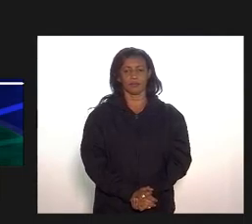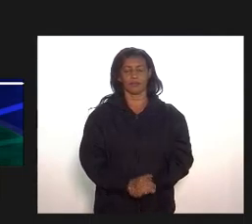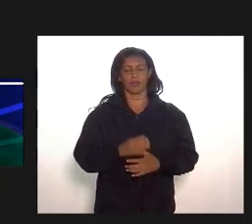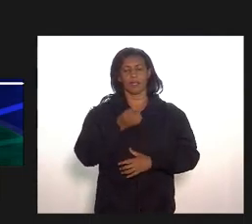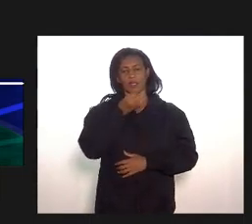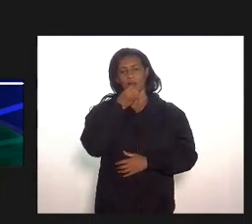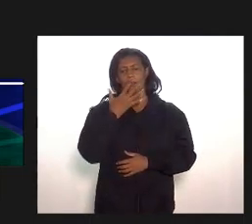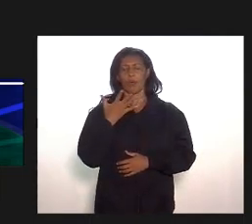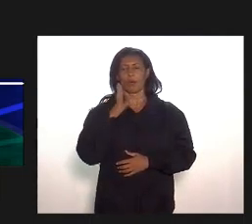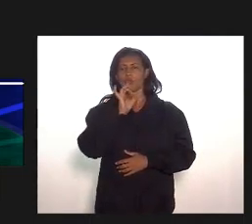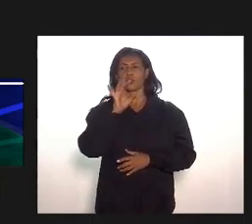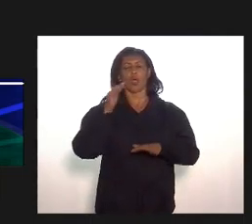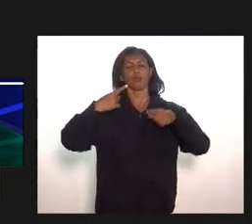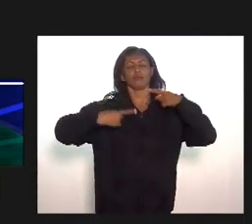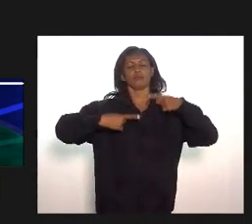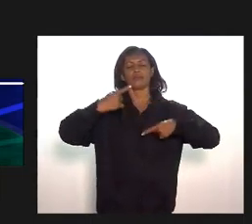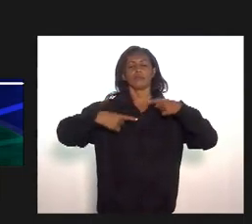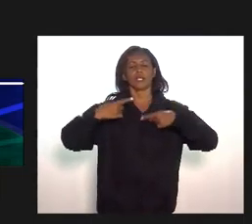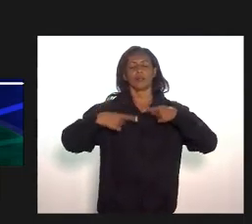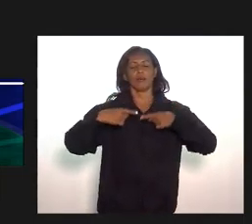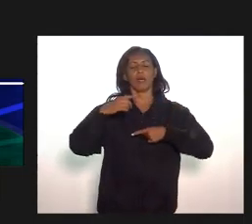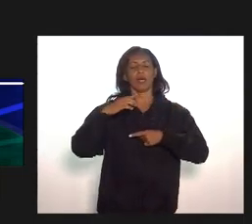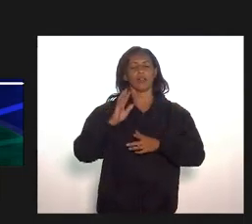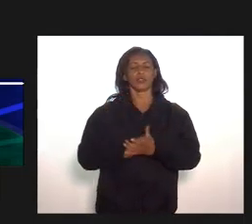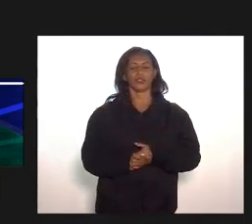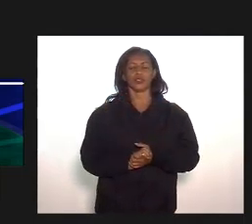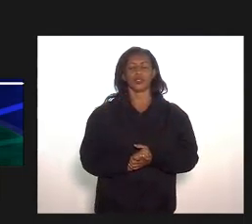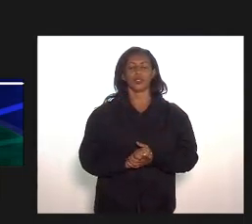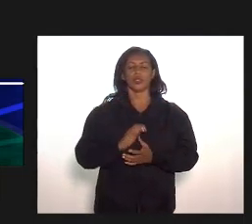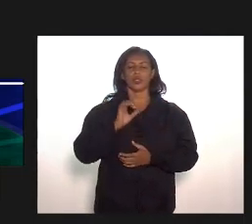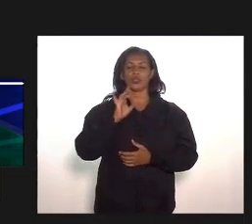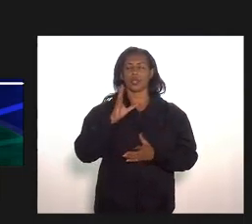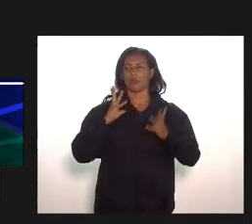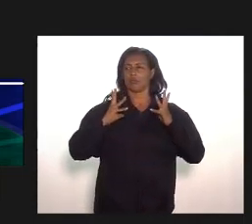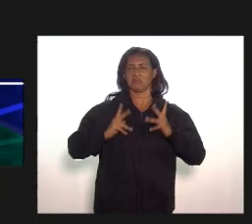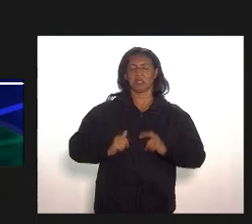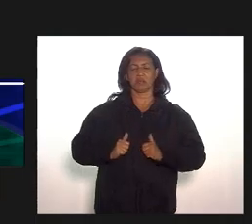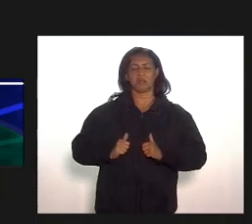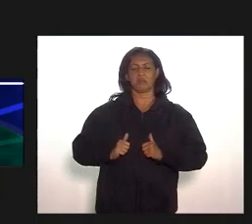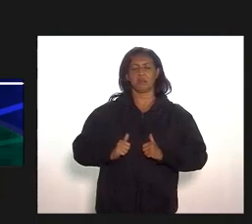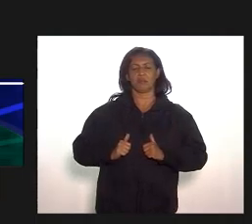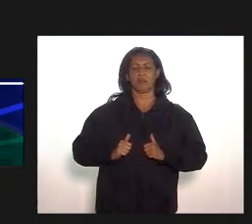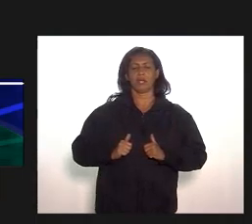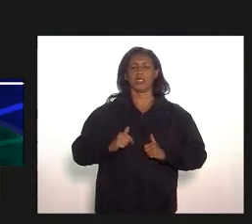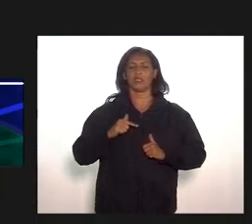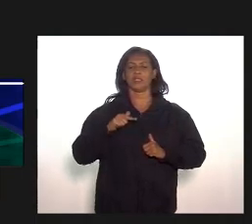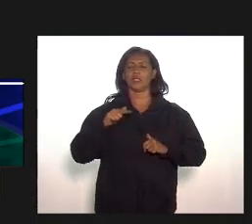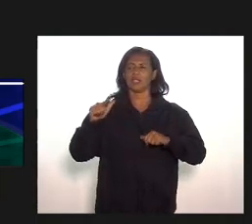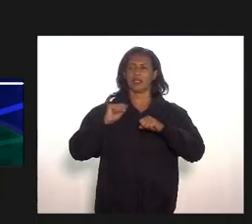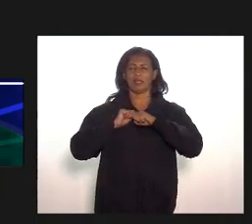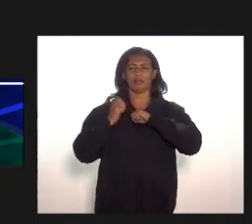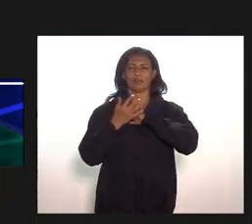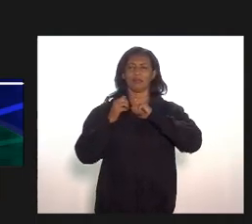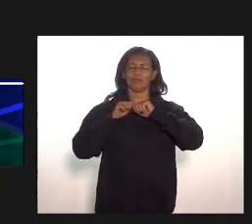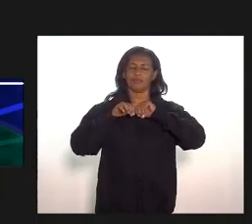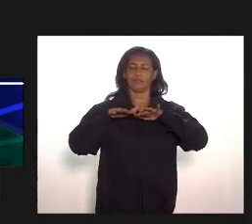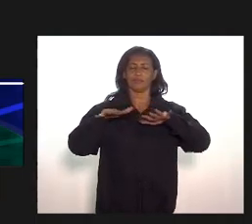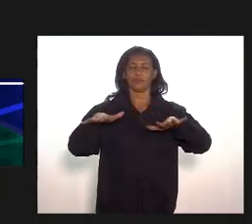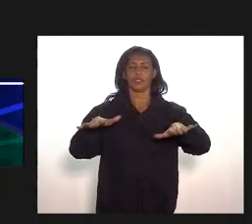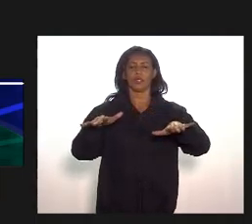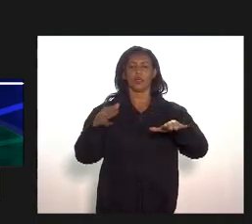esse é um debate fundamental, tanto do ponto de vista sanitário, do enfrentamento que a gente está fazendo nessa pandemia,